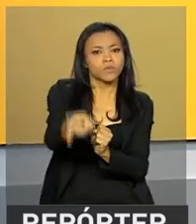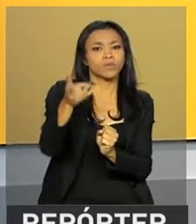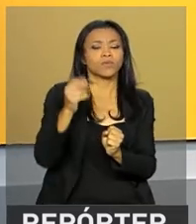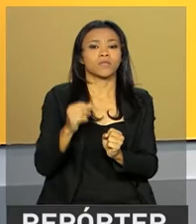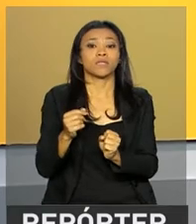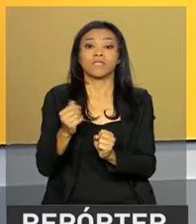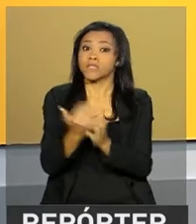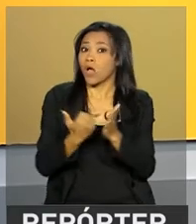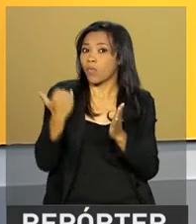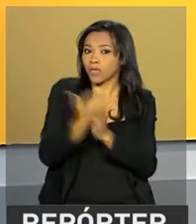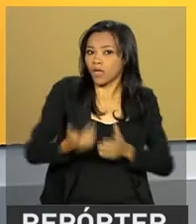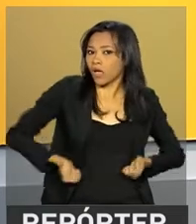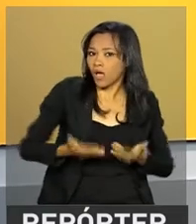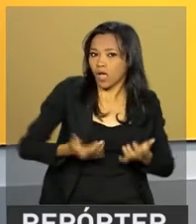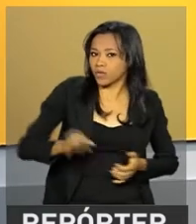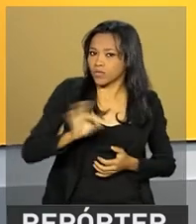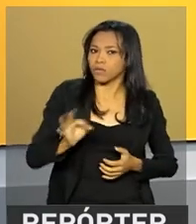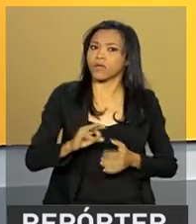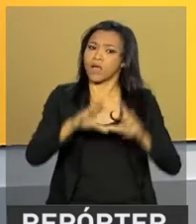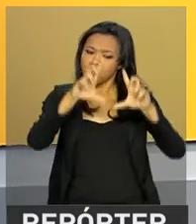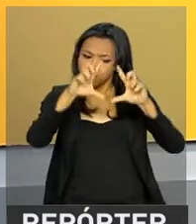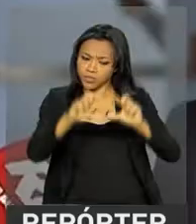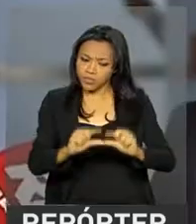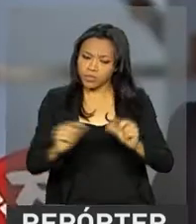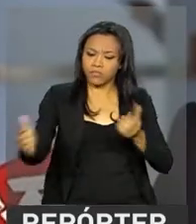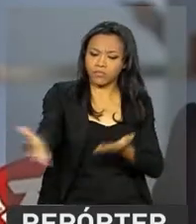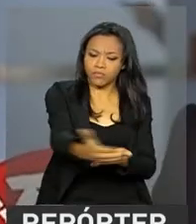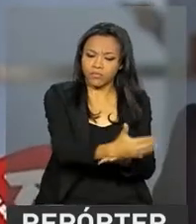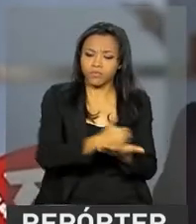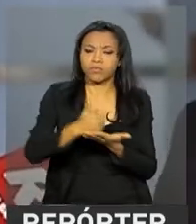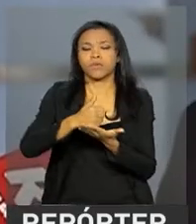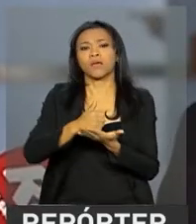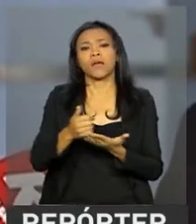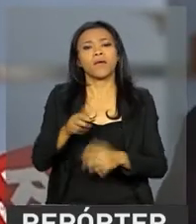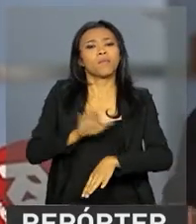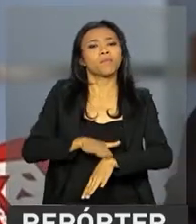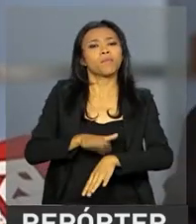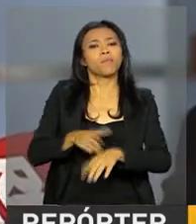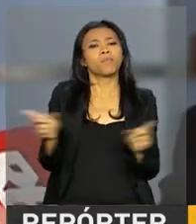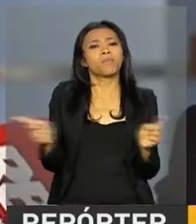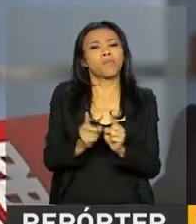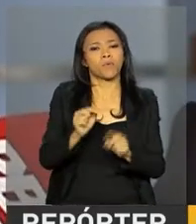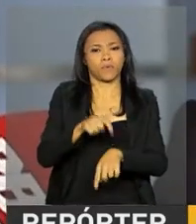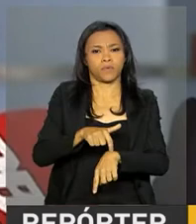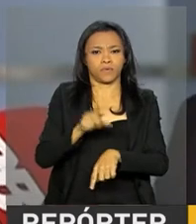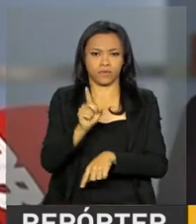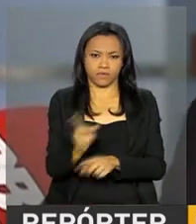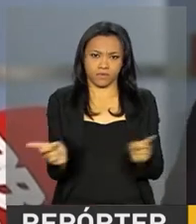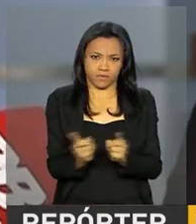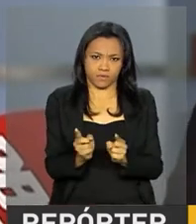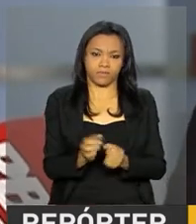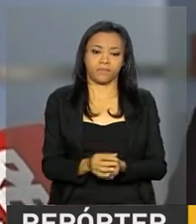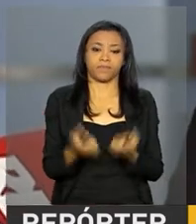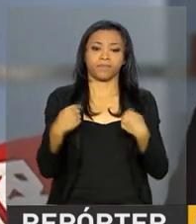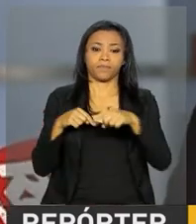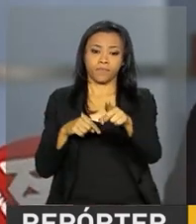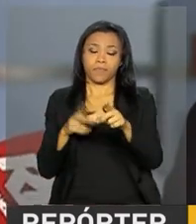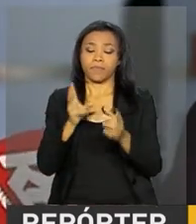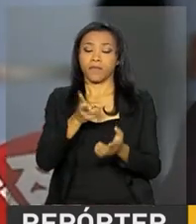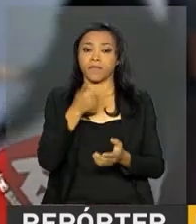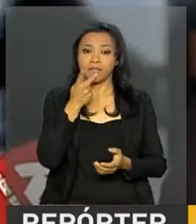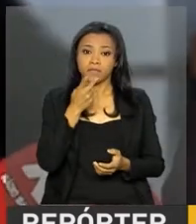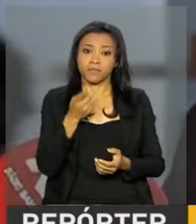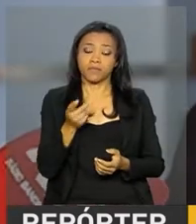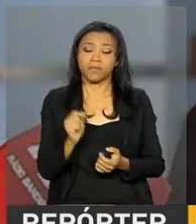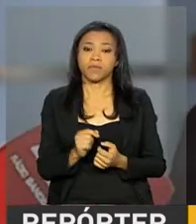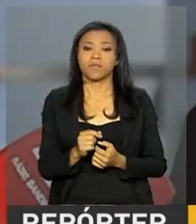queda na arrecadação é momentânea. A princípio, a meta é 139